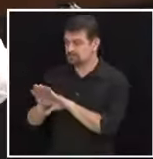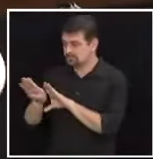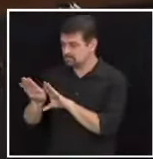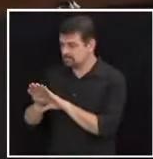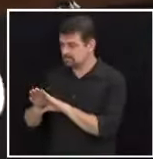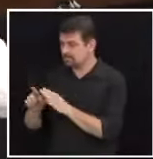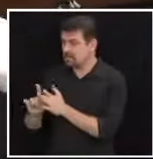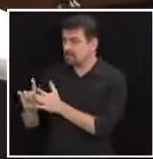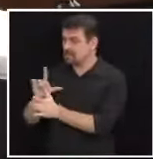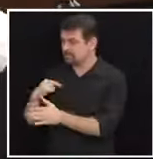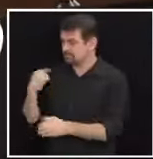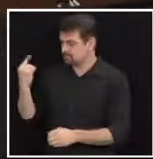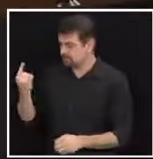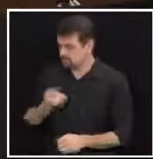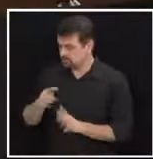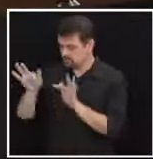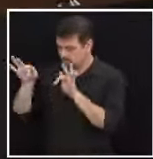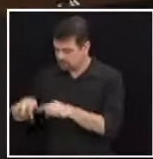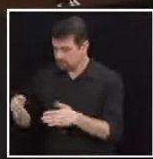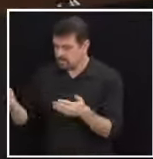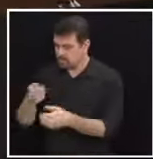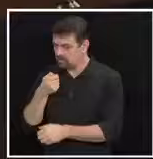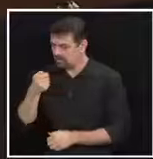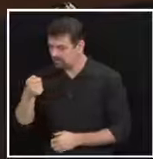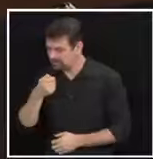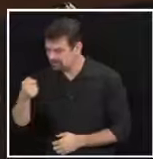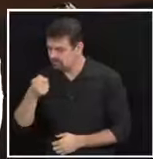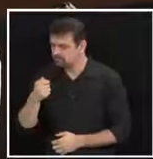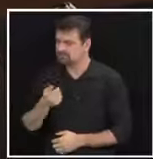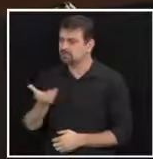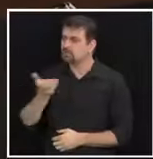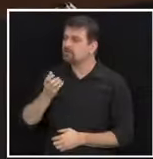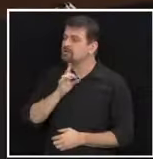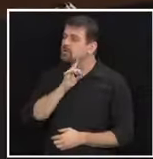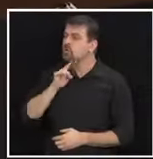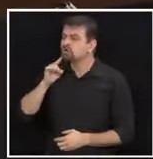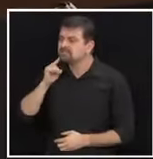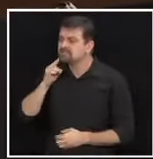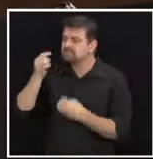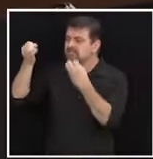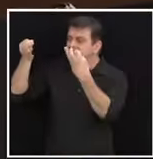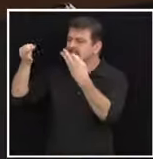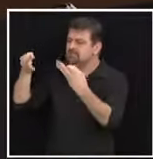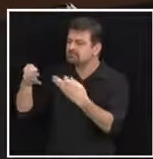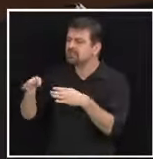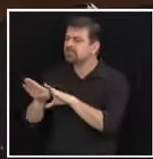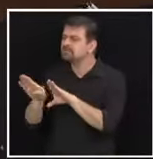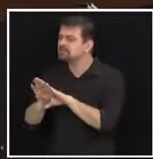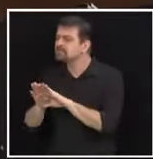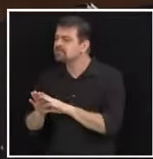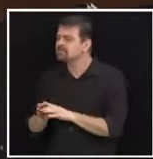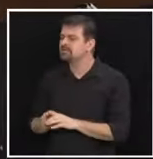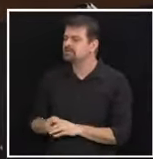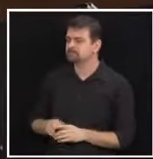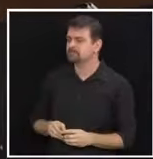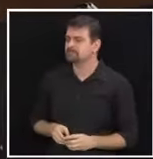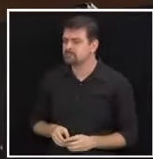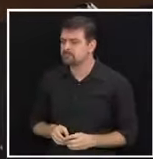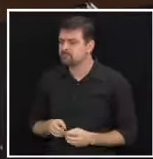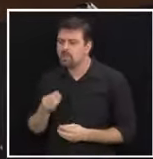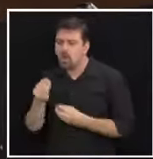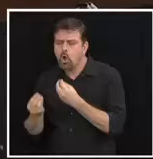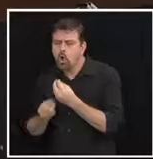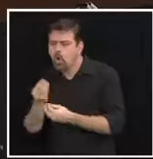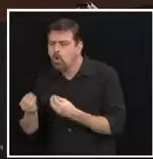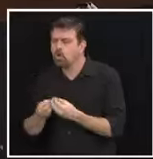gente encerrar, a gente está terminando esse bloco, eu queria que o Sr. Donizete falasse um pouquinho a respeito,